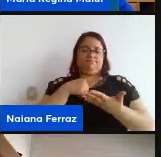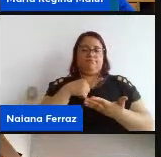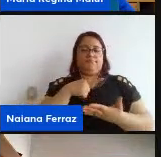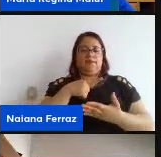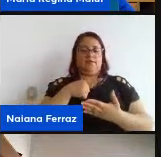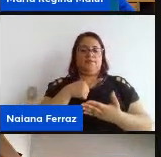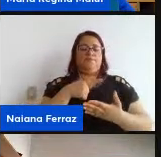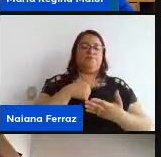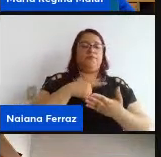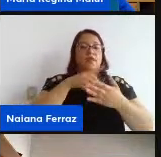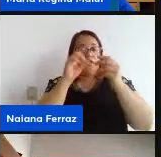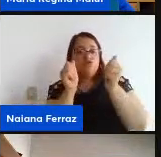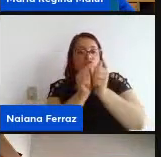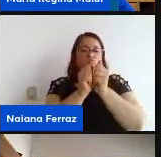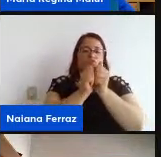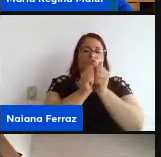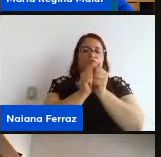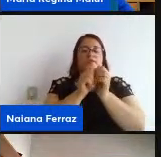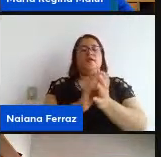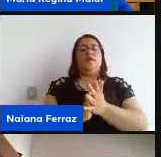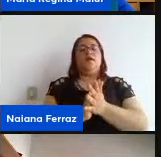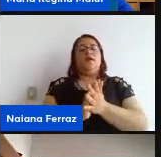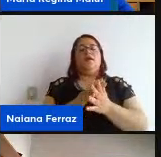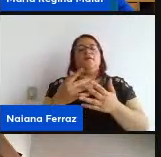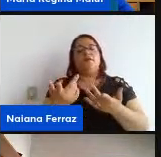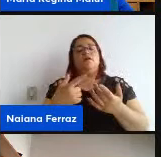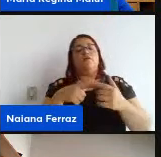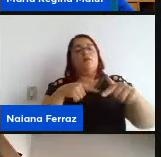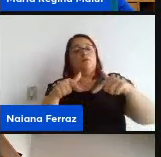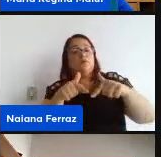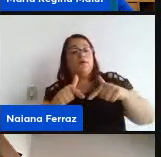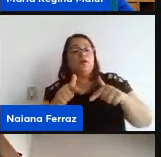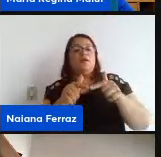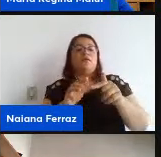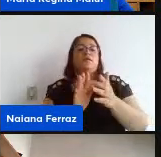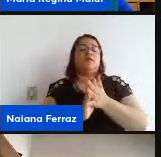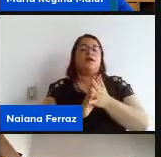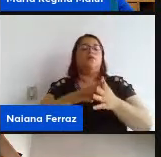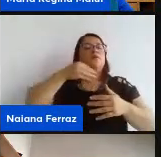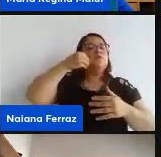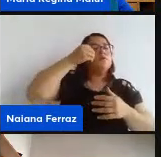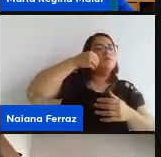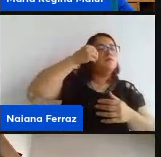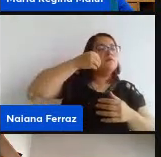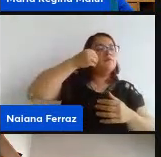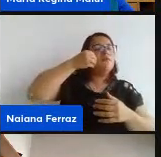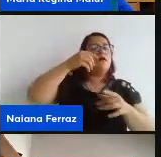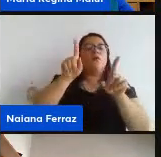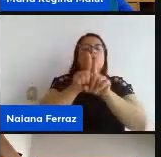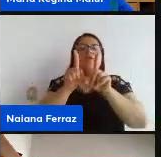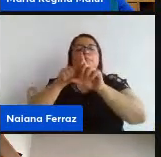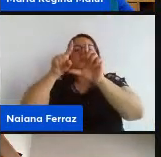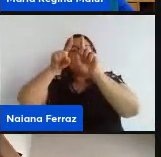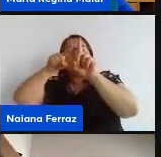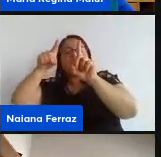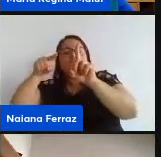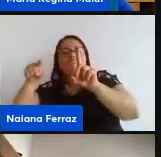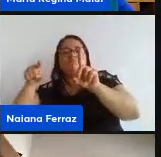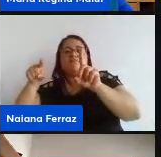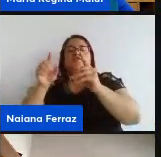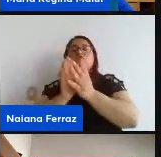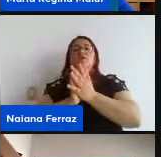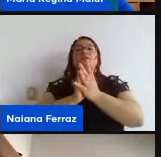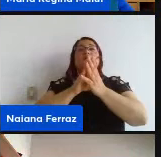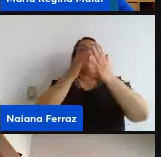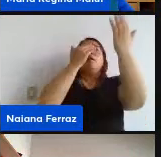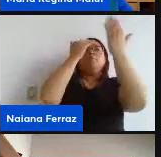ao mesmo tempo. Então, trabalhando com essas duas pontas metodológicas, a experimental e a estatística, a psicolinguística vem tentando